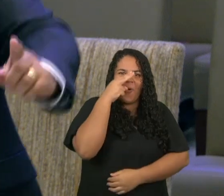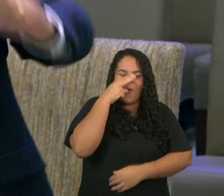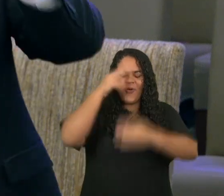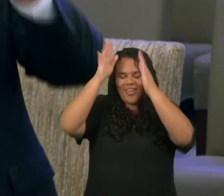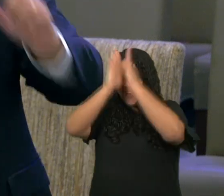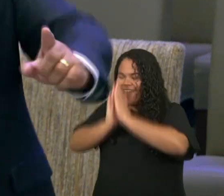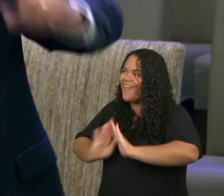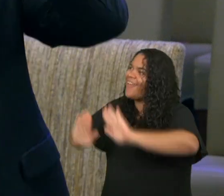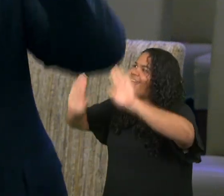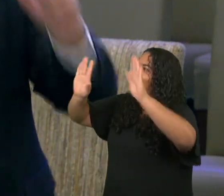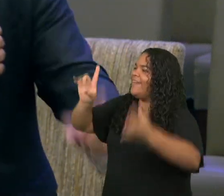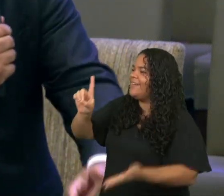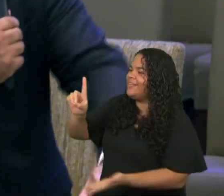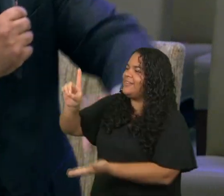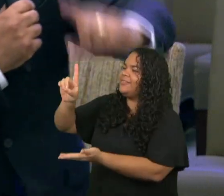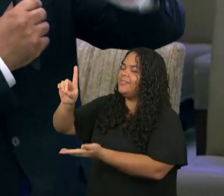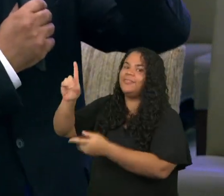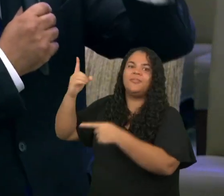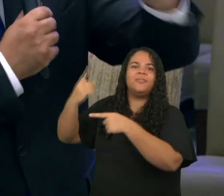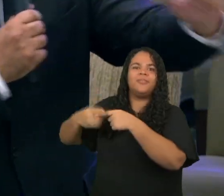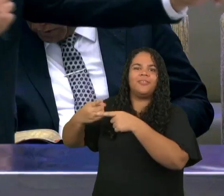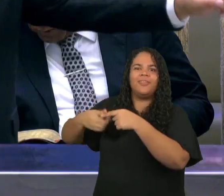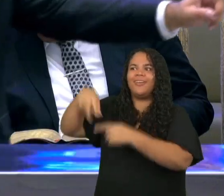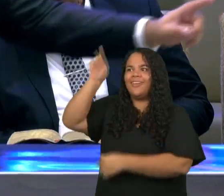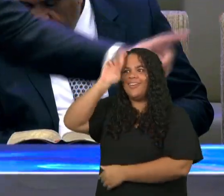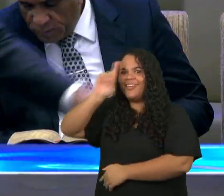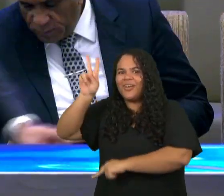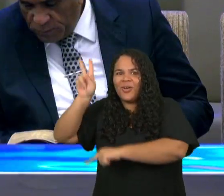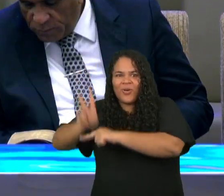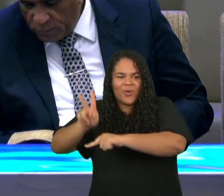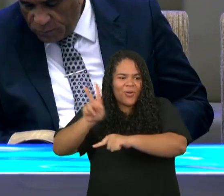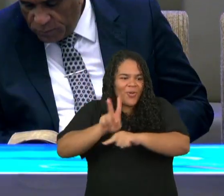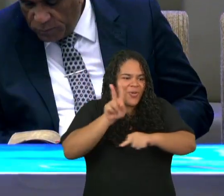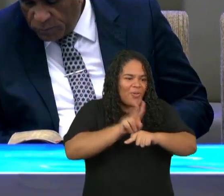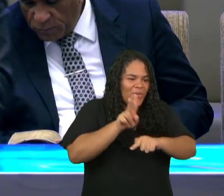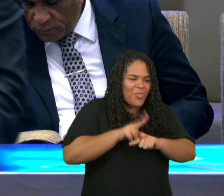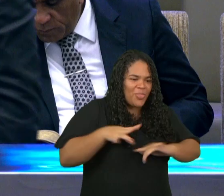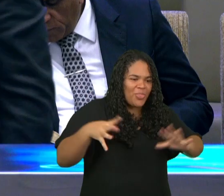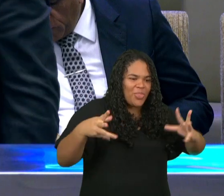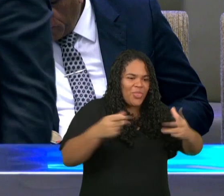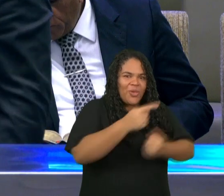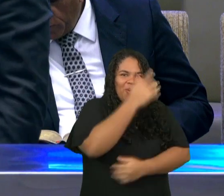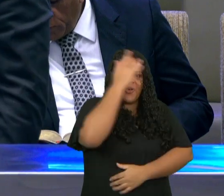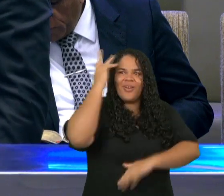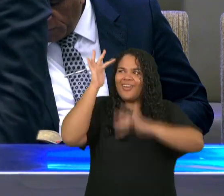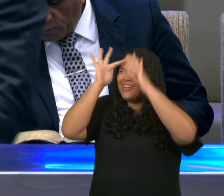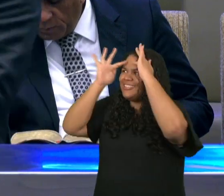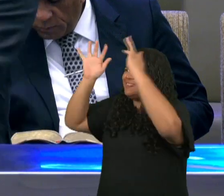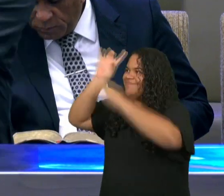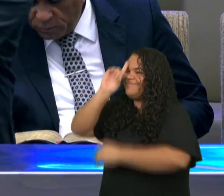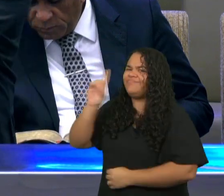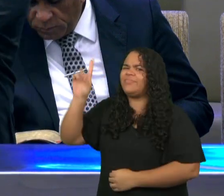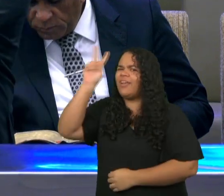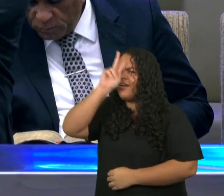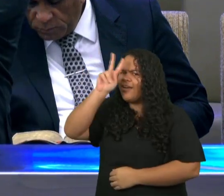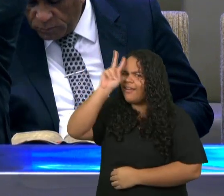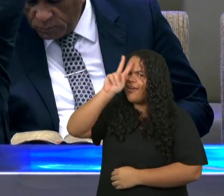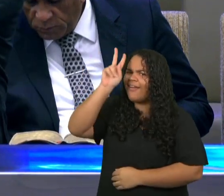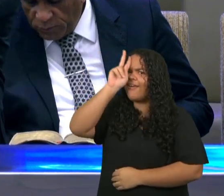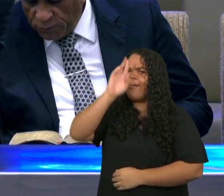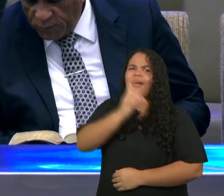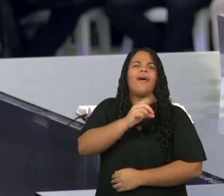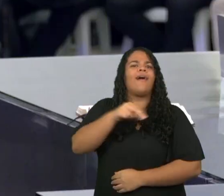Senhor preserva os fiéis. Se lembra que a gente leu da história de Daniel? Disse que ele era o